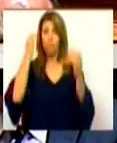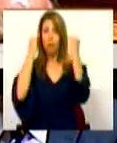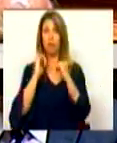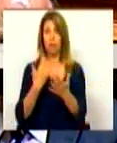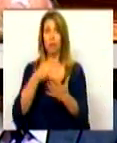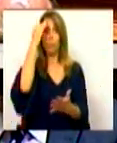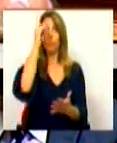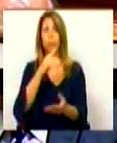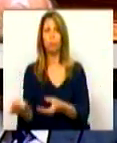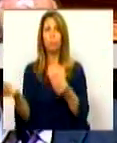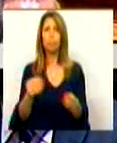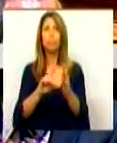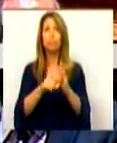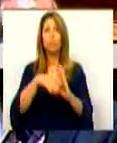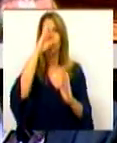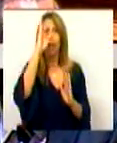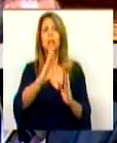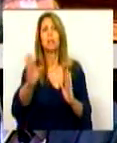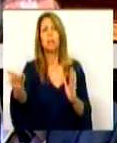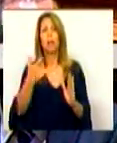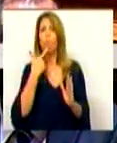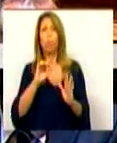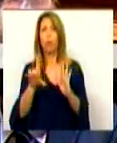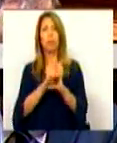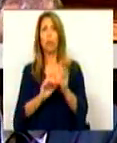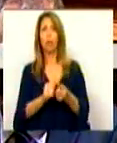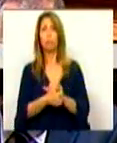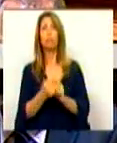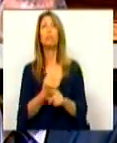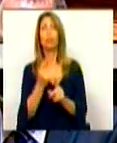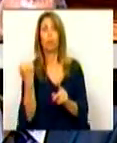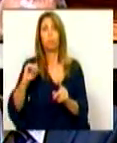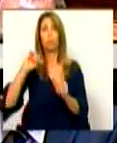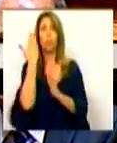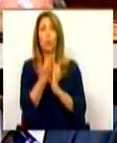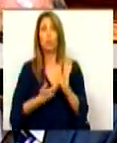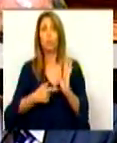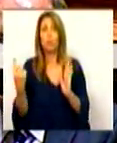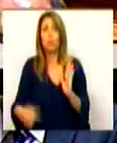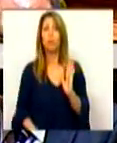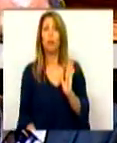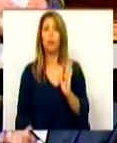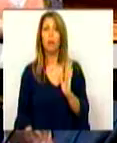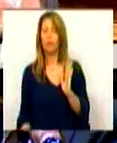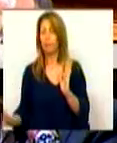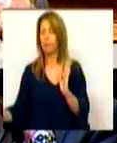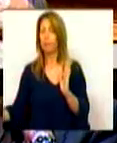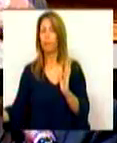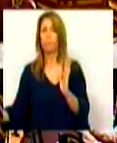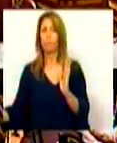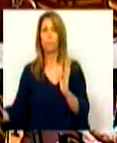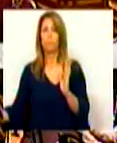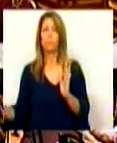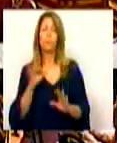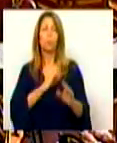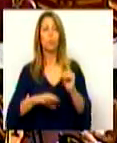um projeto que sabe que não pode chegar a ser lei porque viola a Constituição? Deputado Porfírio Silva, tenho que